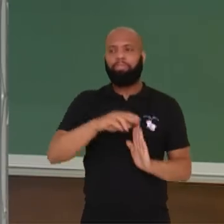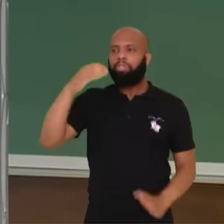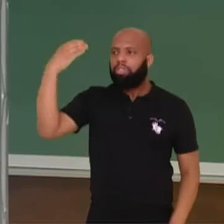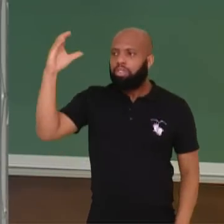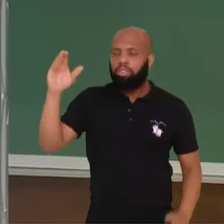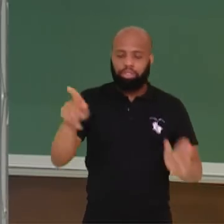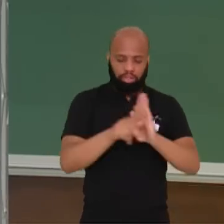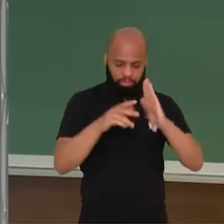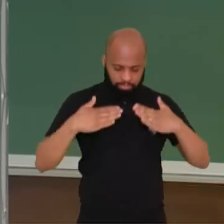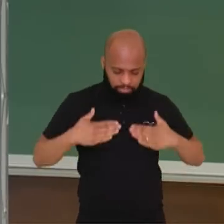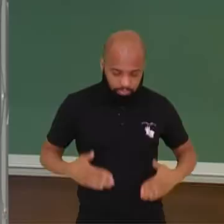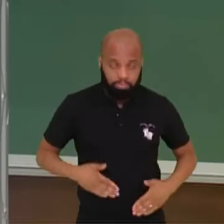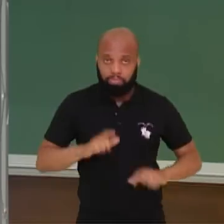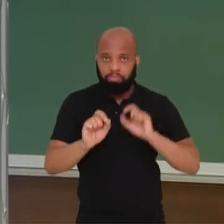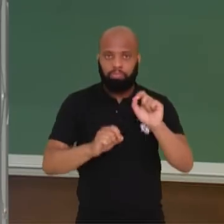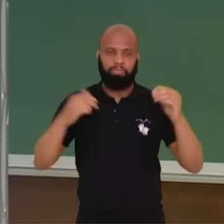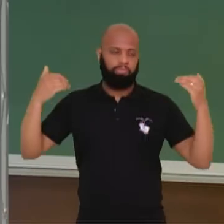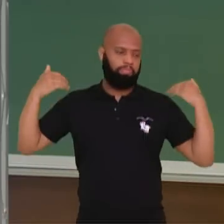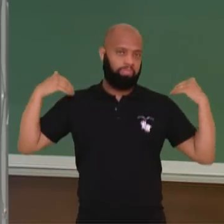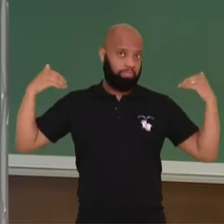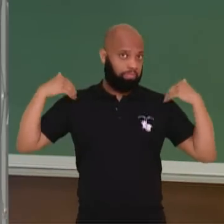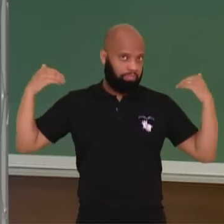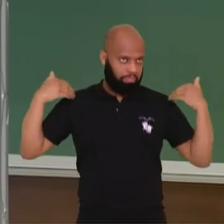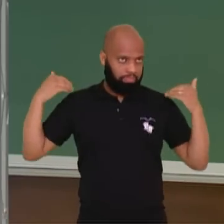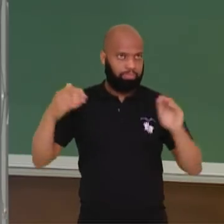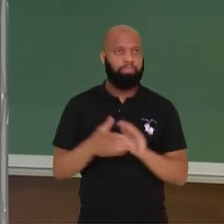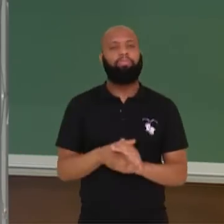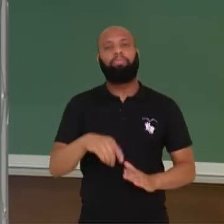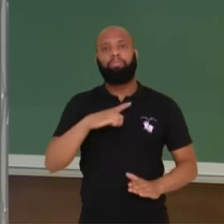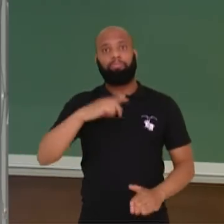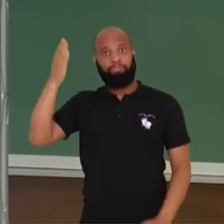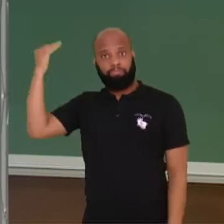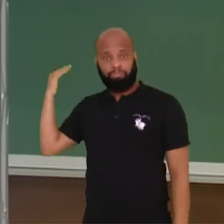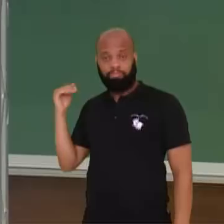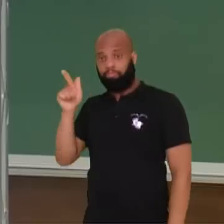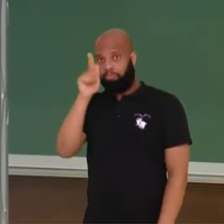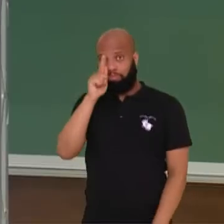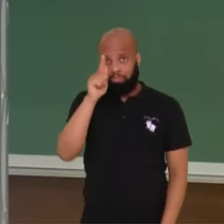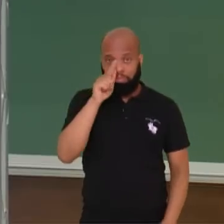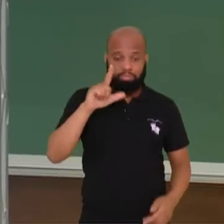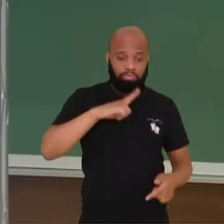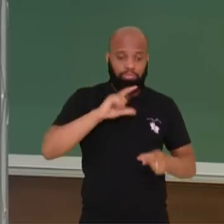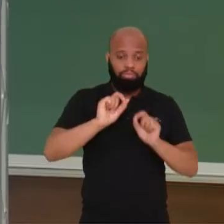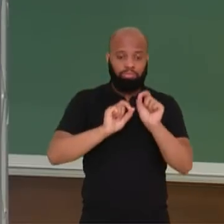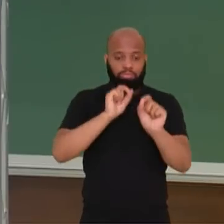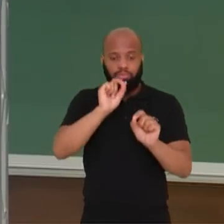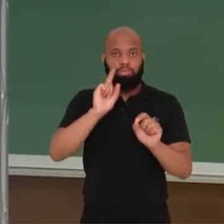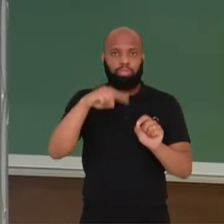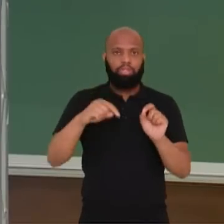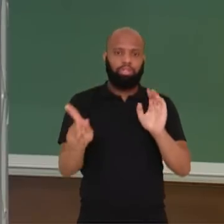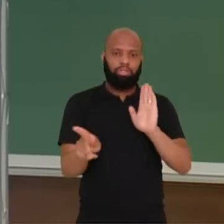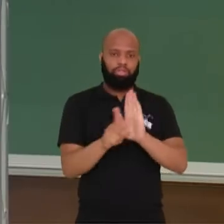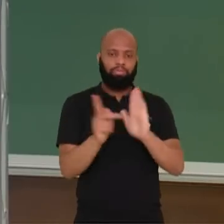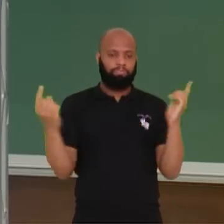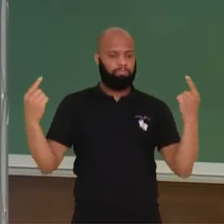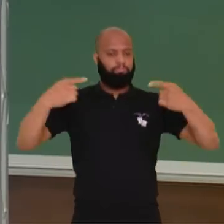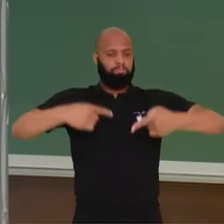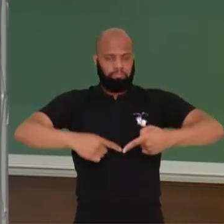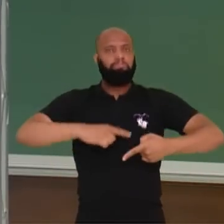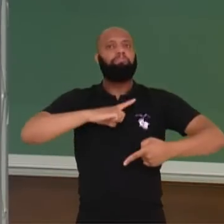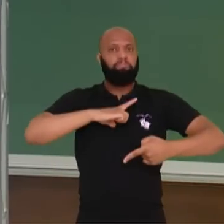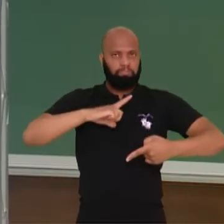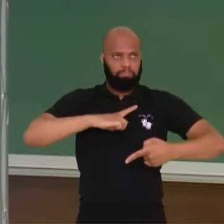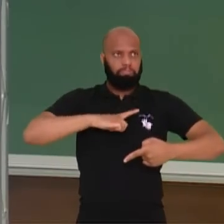trata do corpo hoje é a educação física. No tempo dos gregos, isso era feito como parte de uma grande competição,